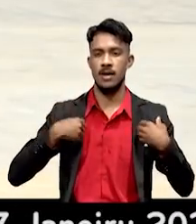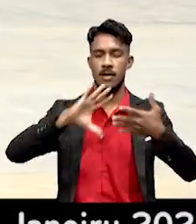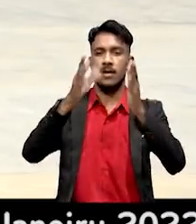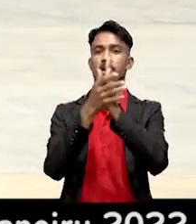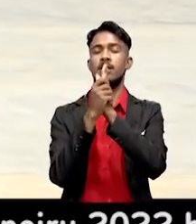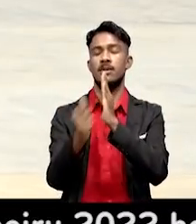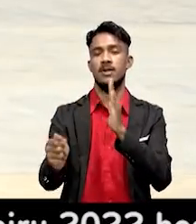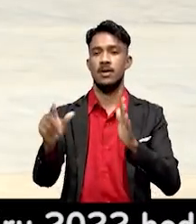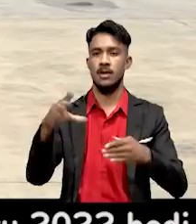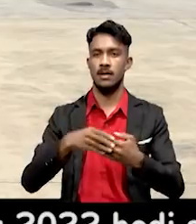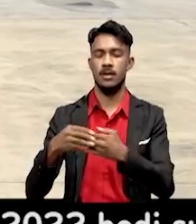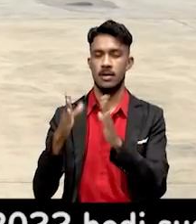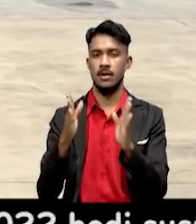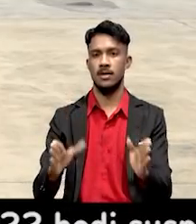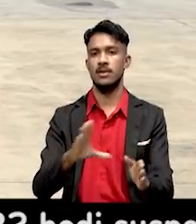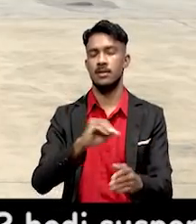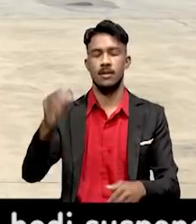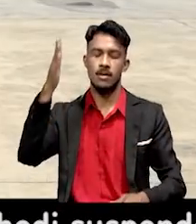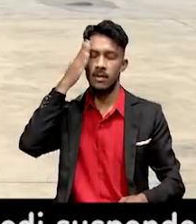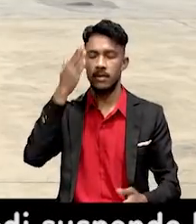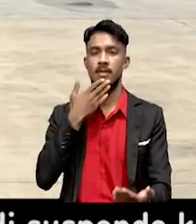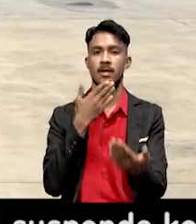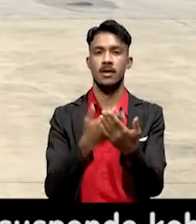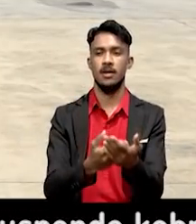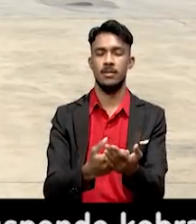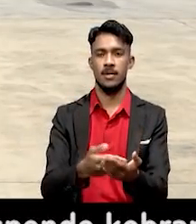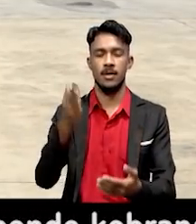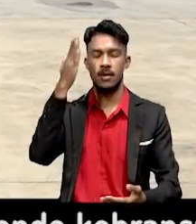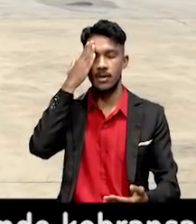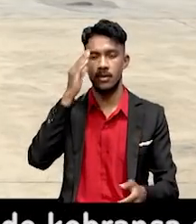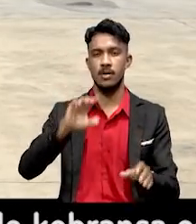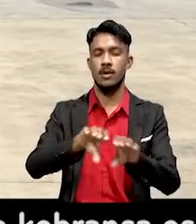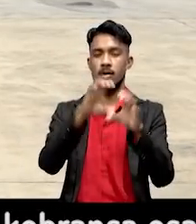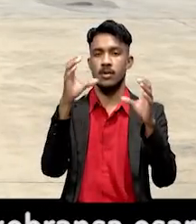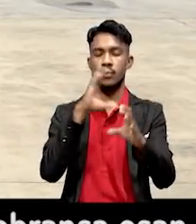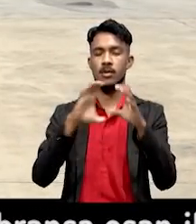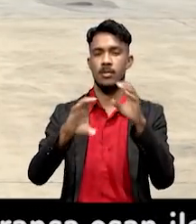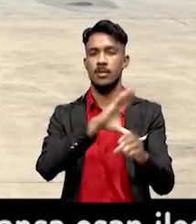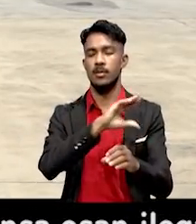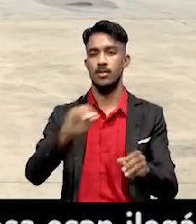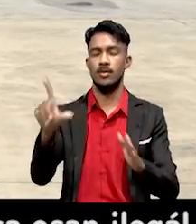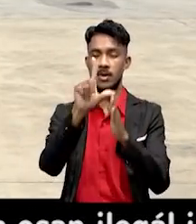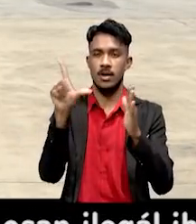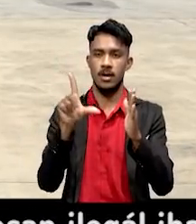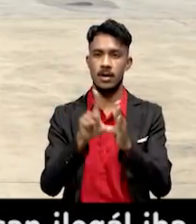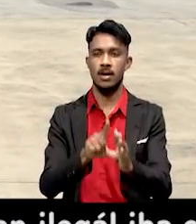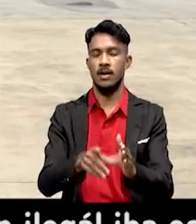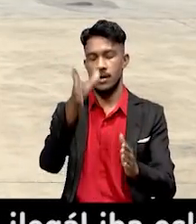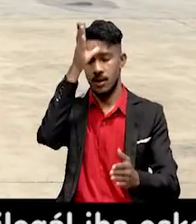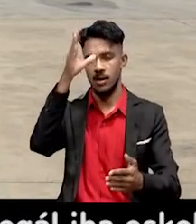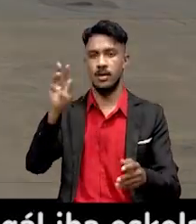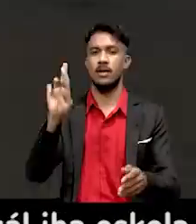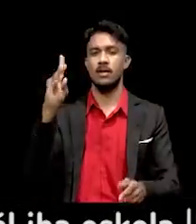liderança, visão, no missão dia, bem interesse comum, no cumpre lei inan RDTL.